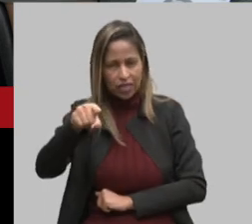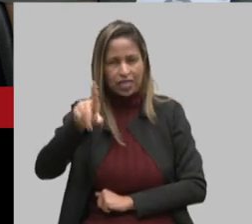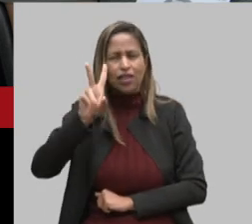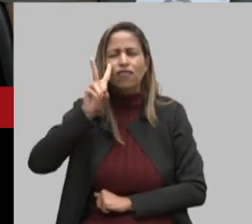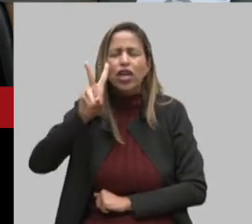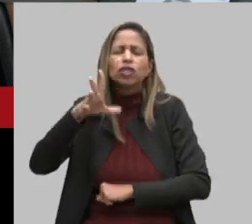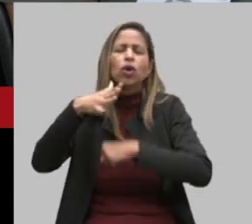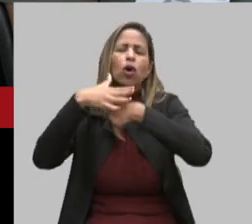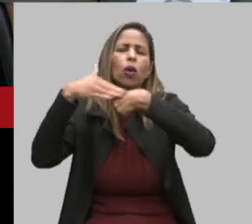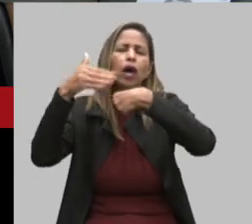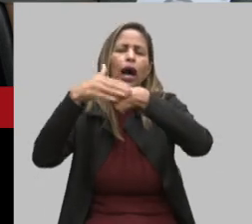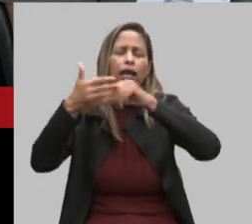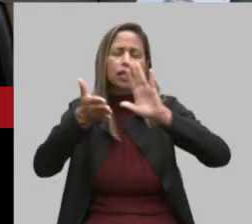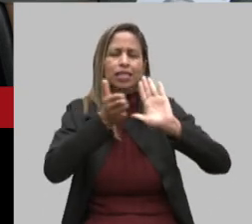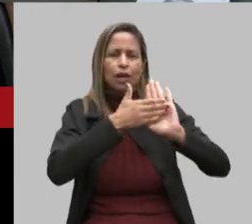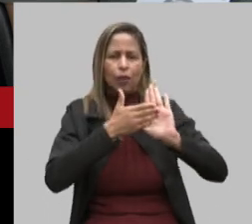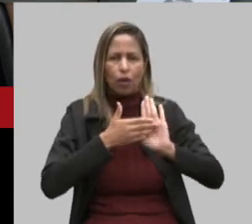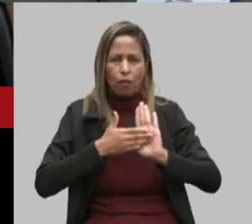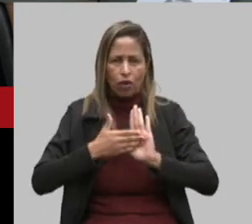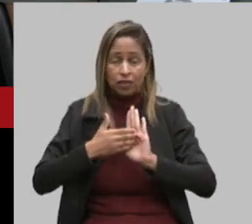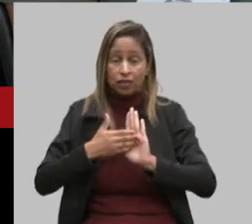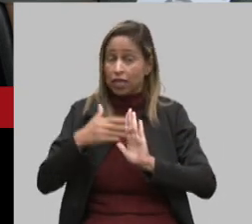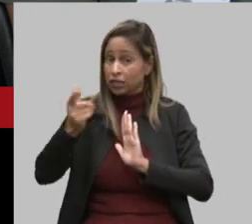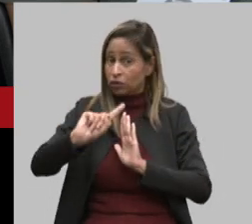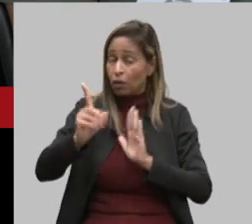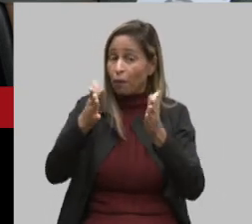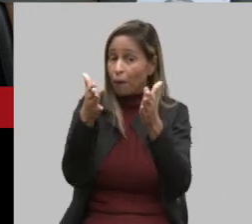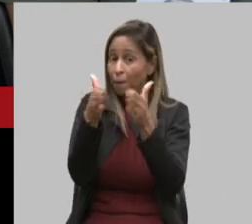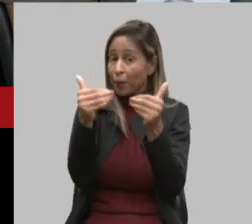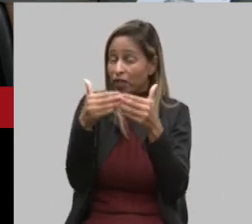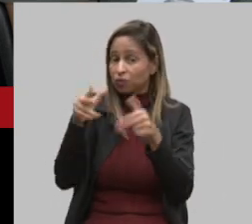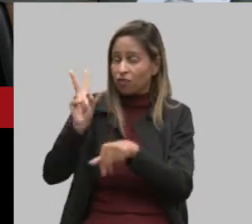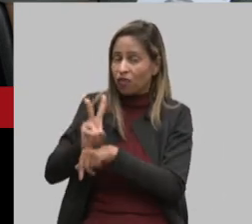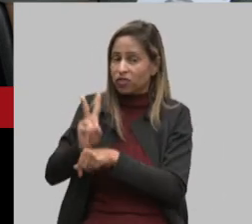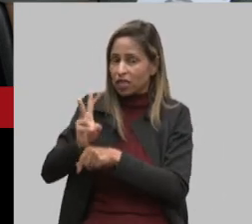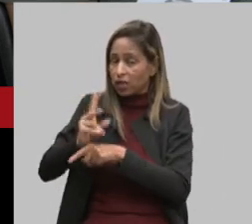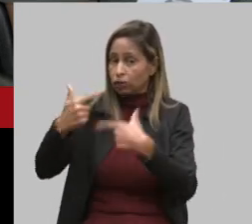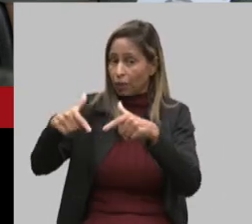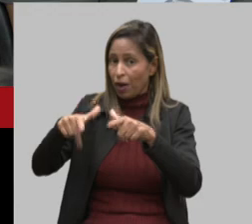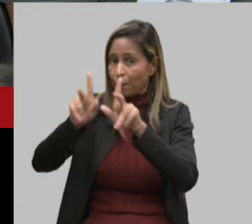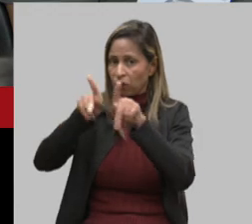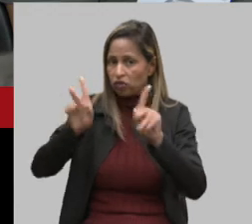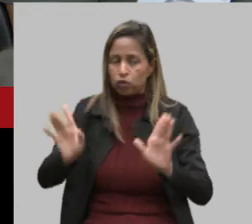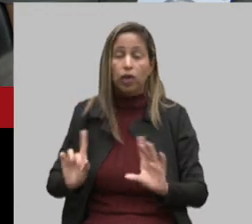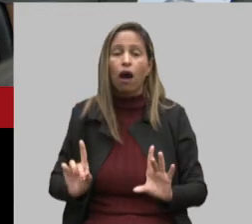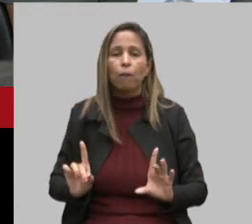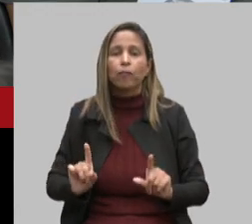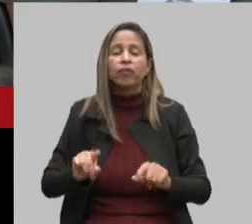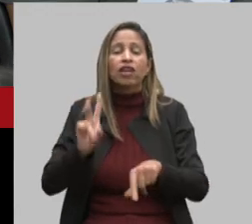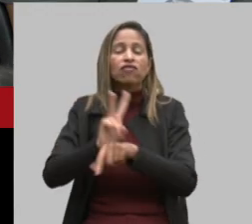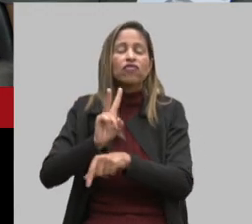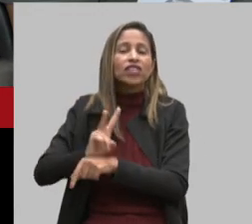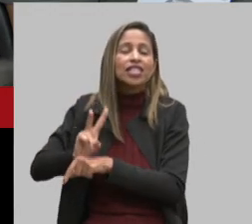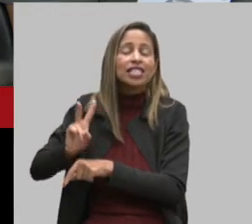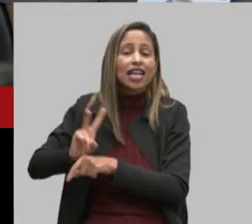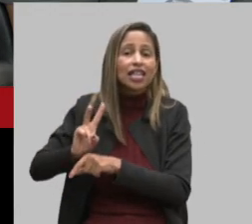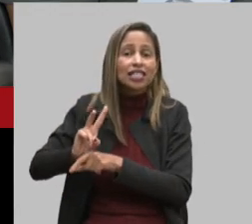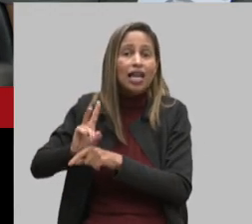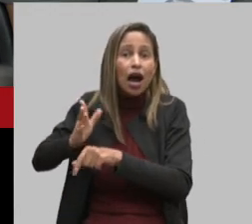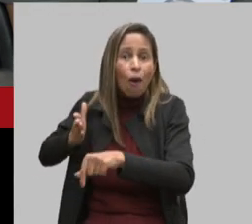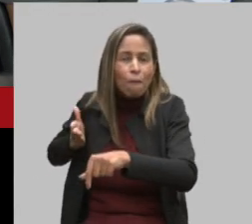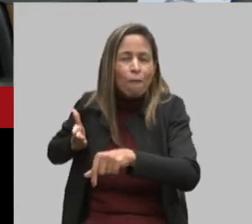carinho essa proposta porque não estamos pedindo para fiscalizar o trabalho dos professores mas fiscalizar o alcance de